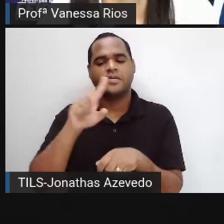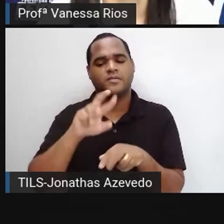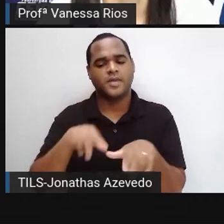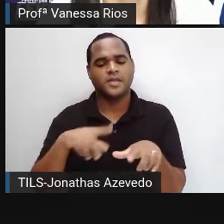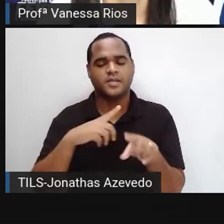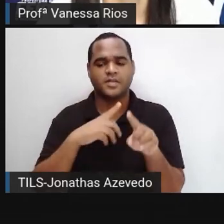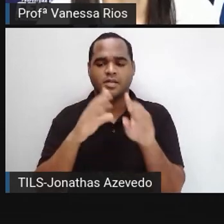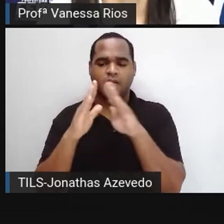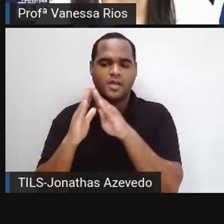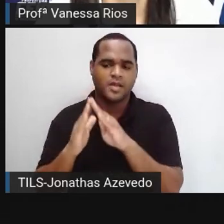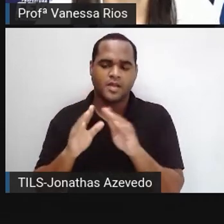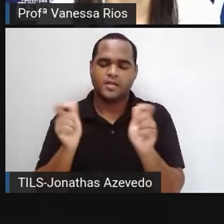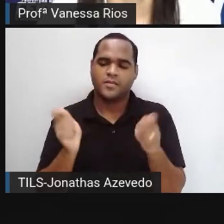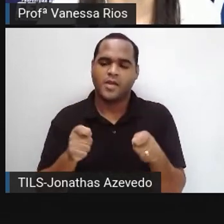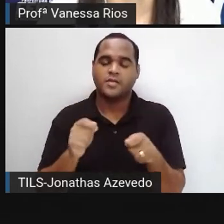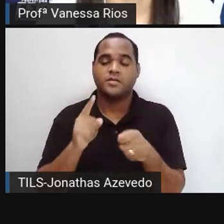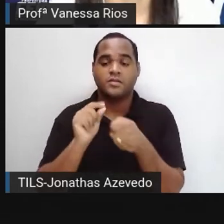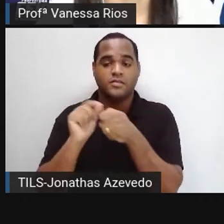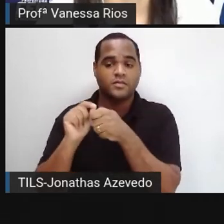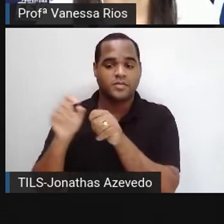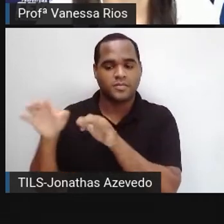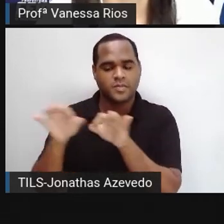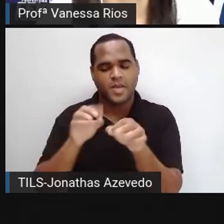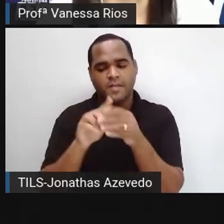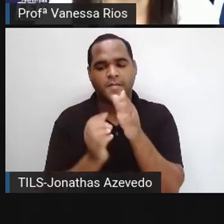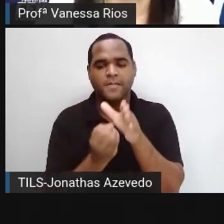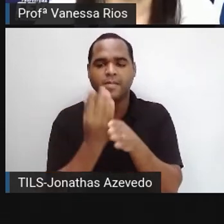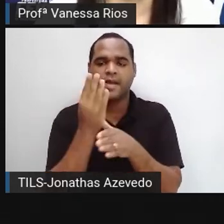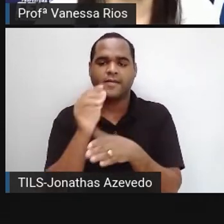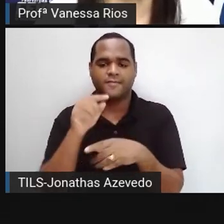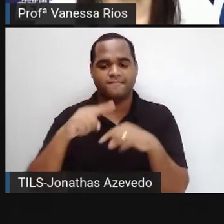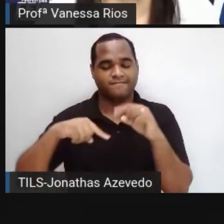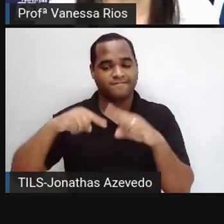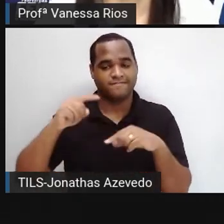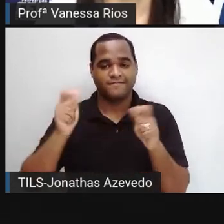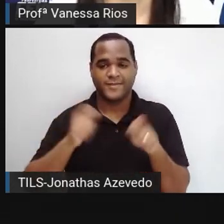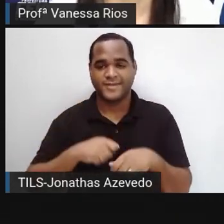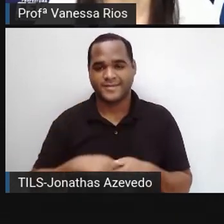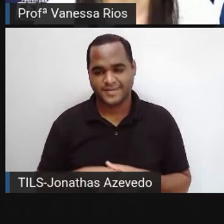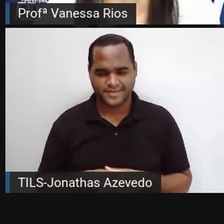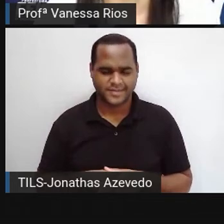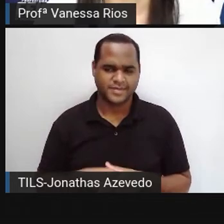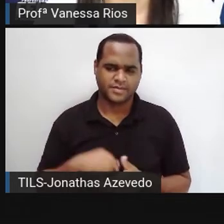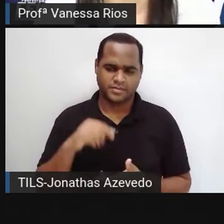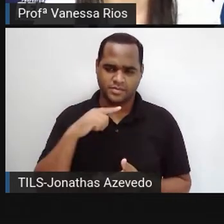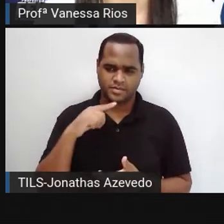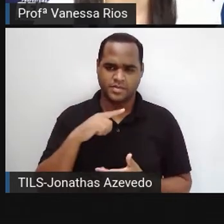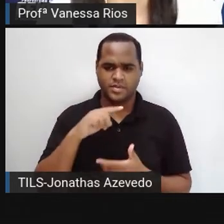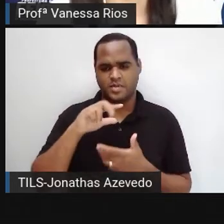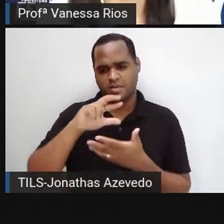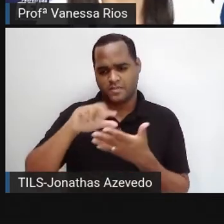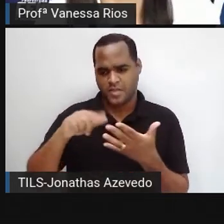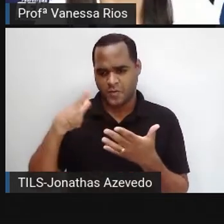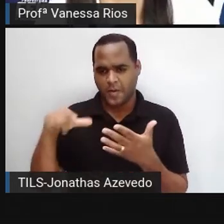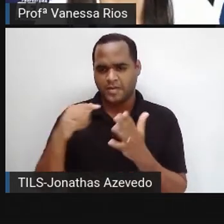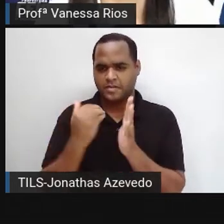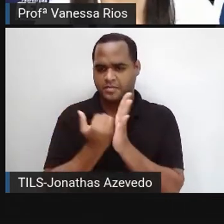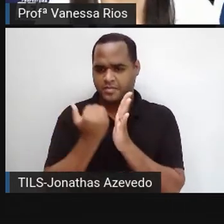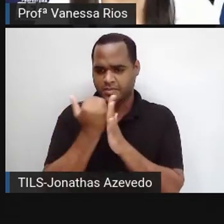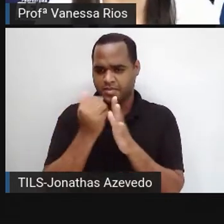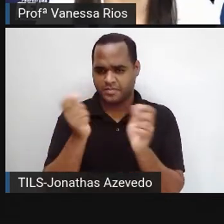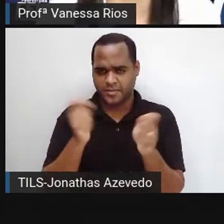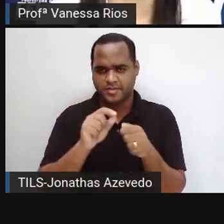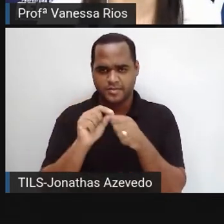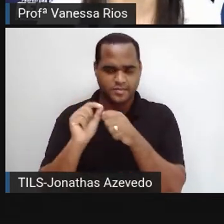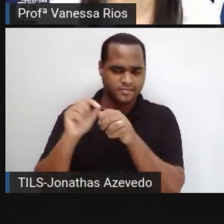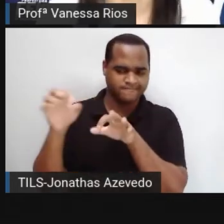casa, compondo, né, produzindo esses instrumentos. Mas será que existe mais alguma coisa que a gente pode fazer para